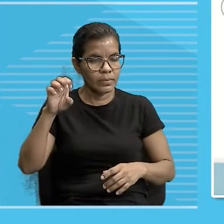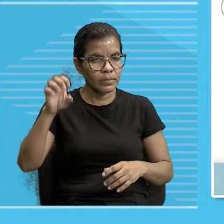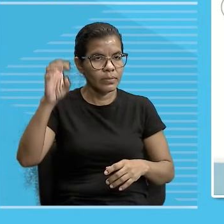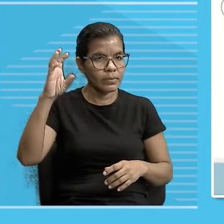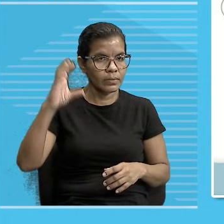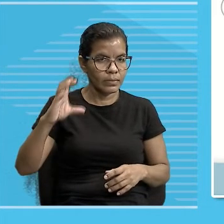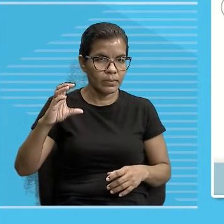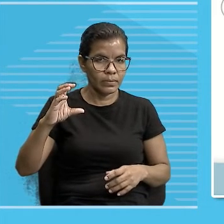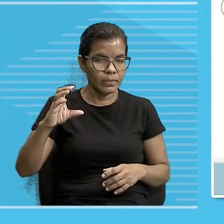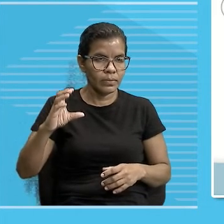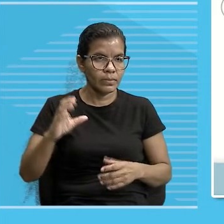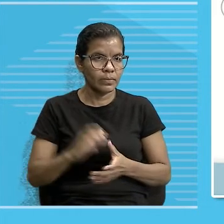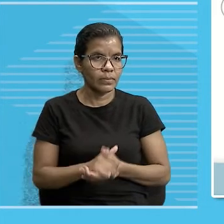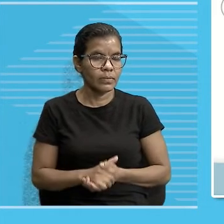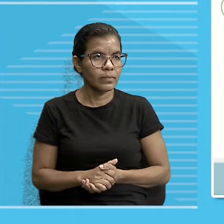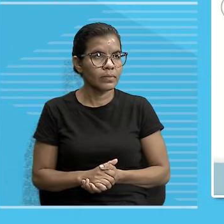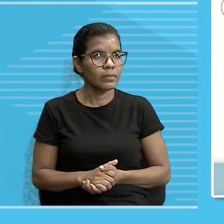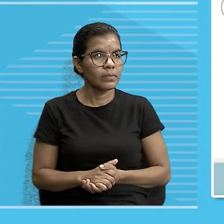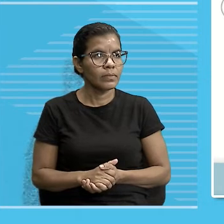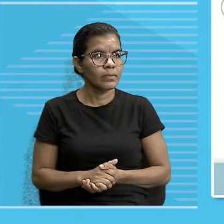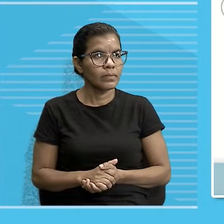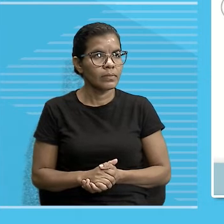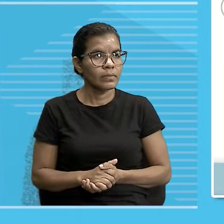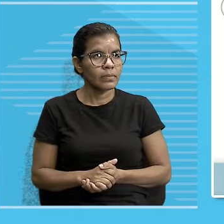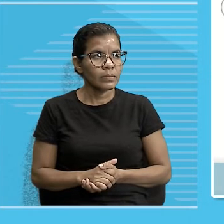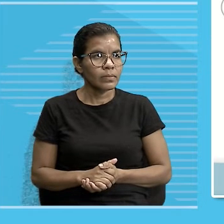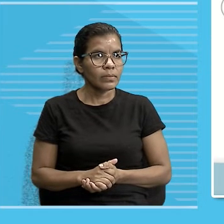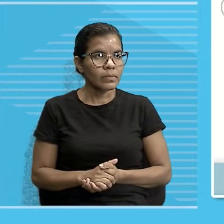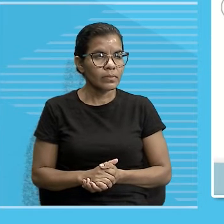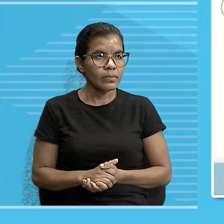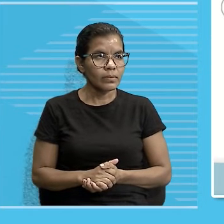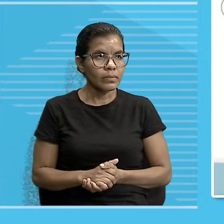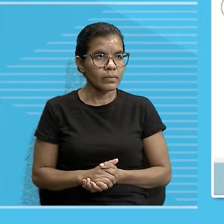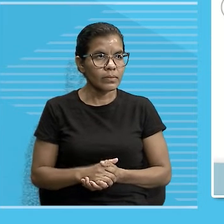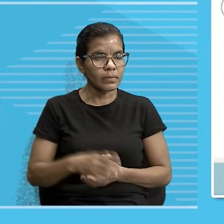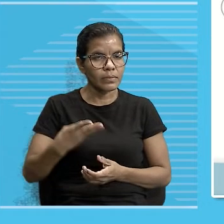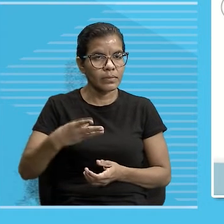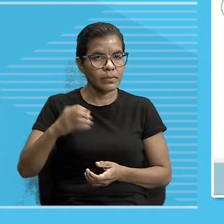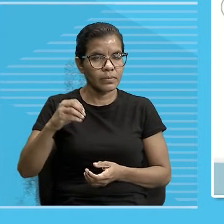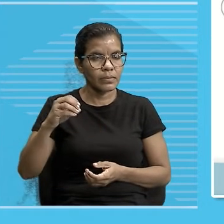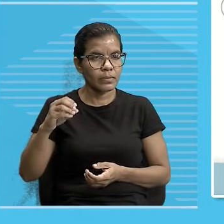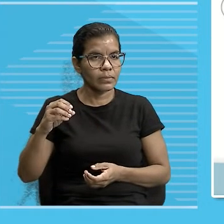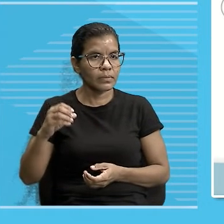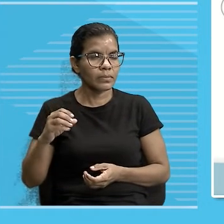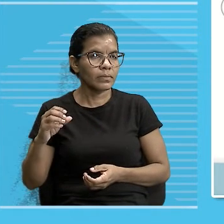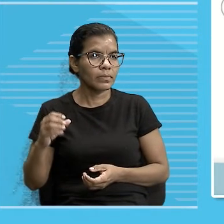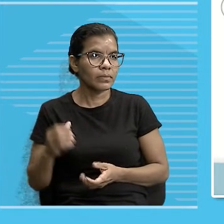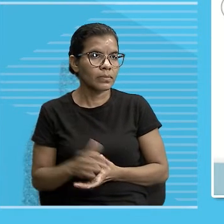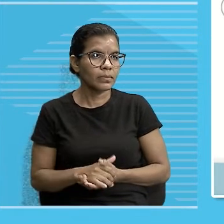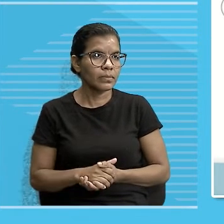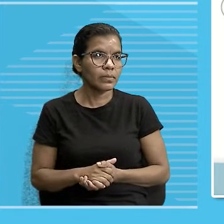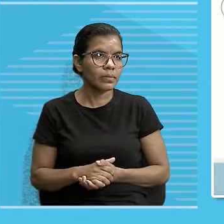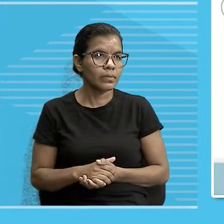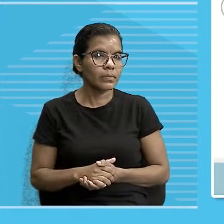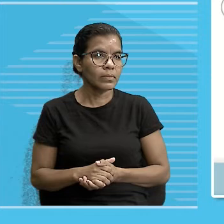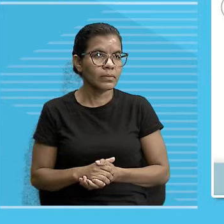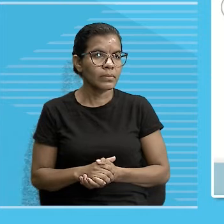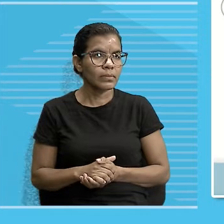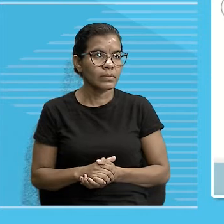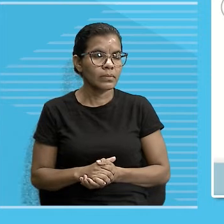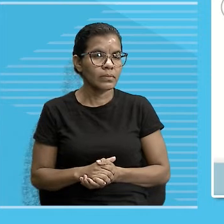registrada na escala Celsius era de 40 graus Celsius.